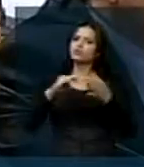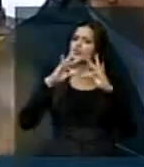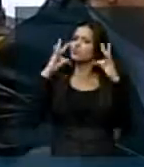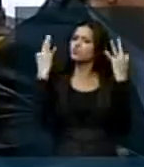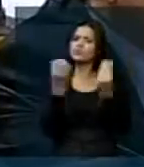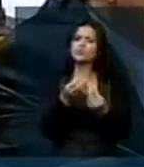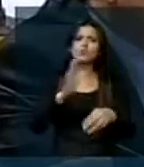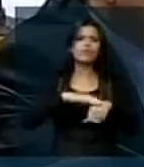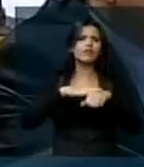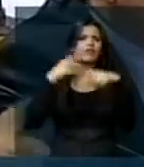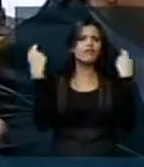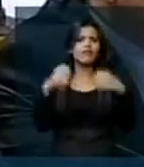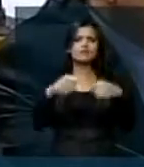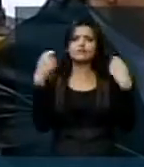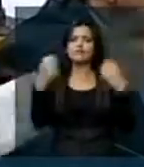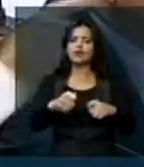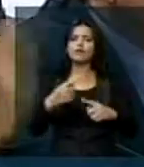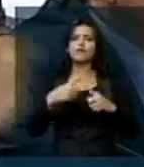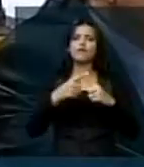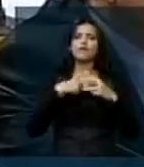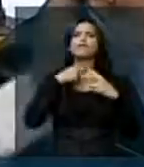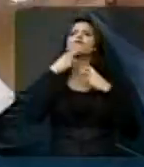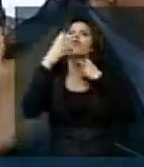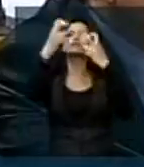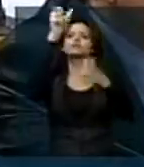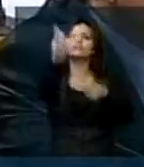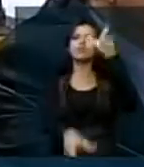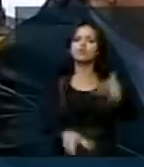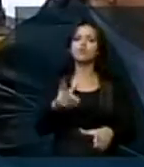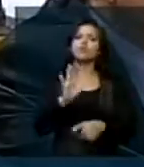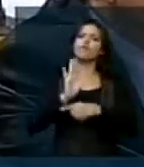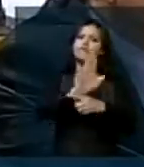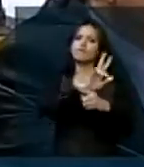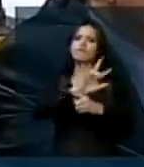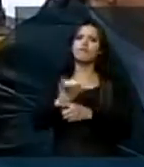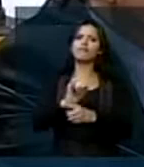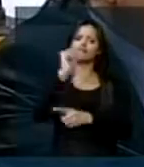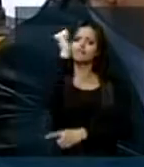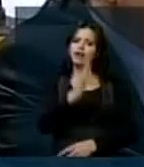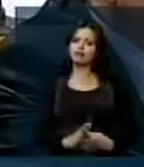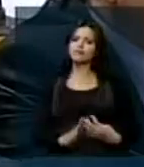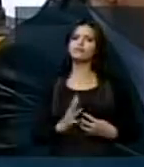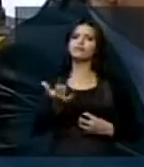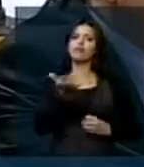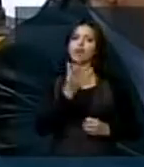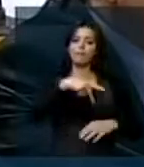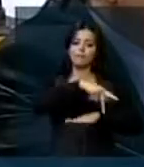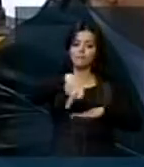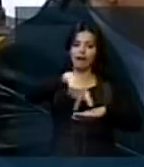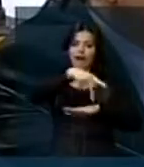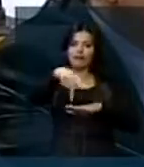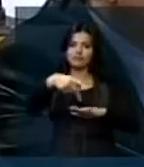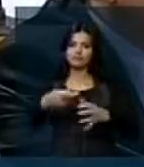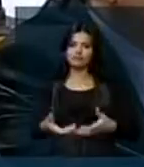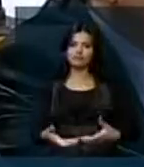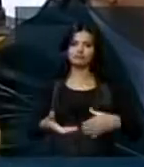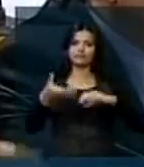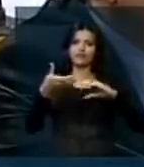formas necessárias, com a voz daqueles que querem contribuir para um país onde o parlamento